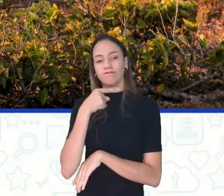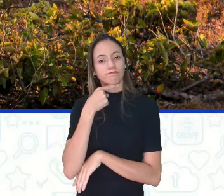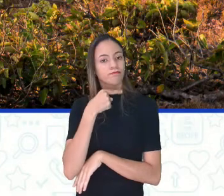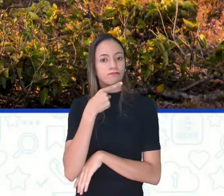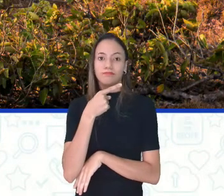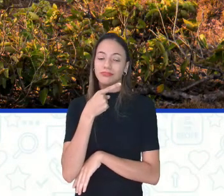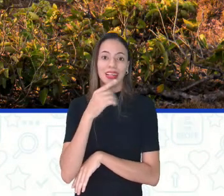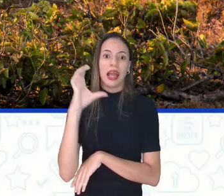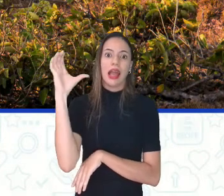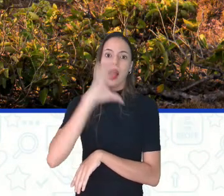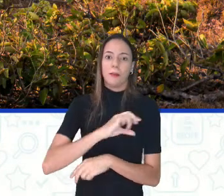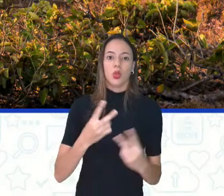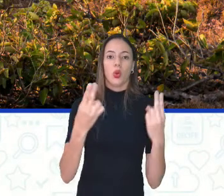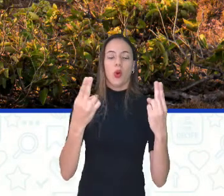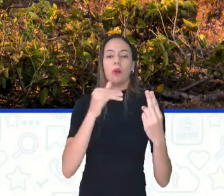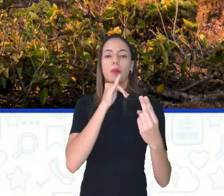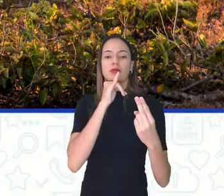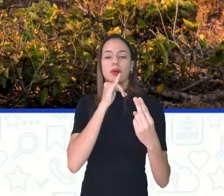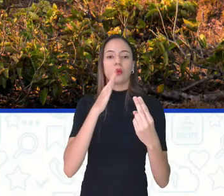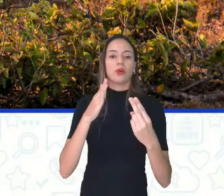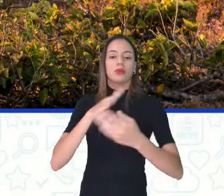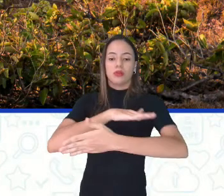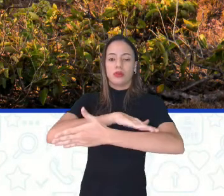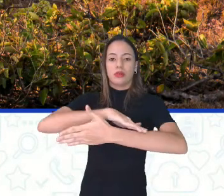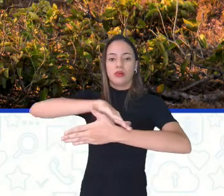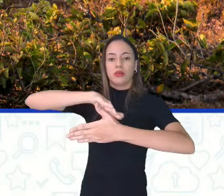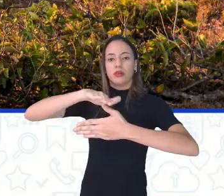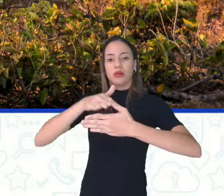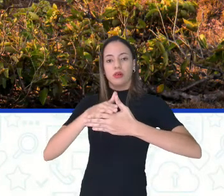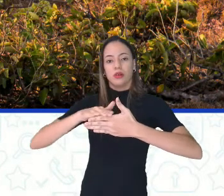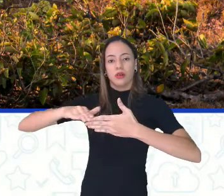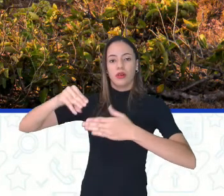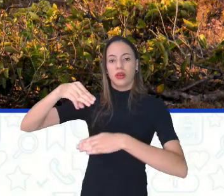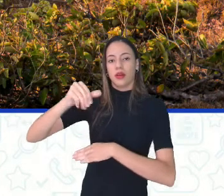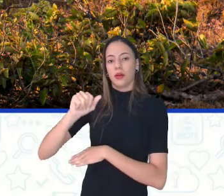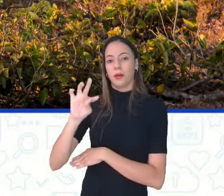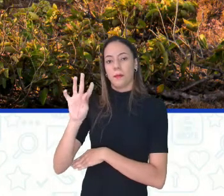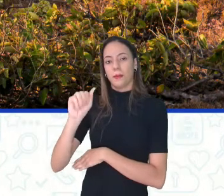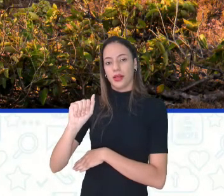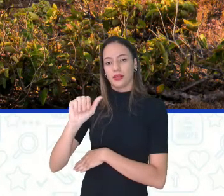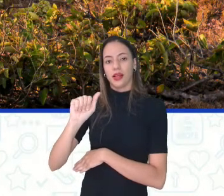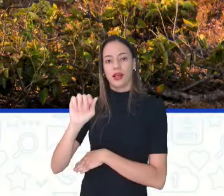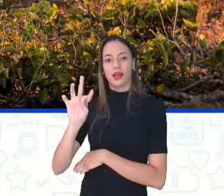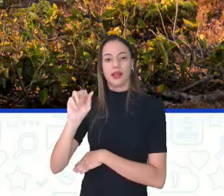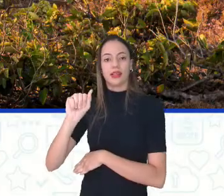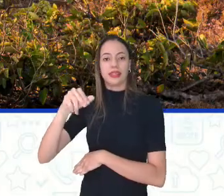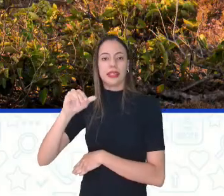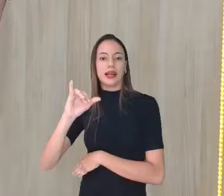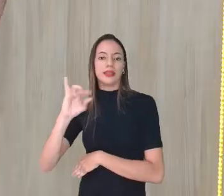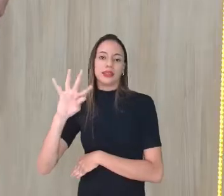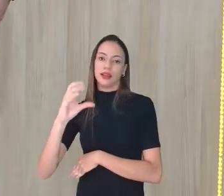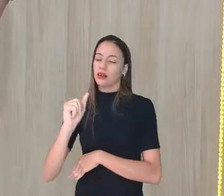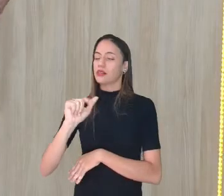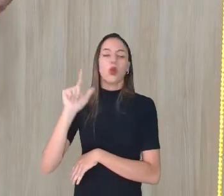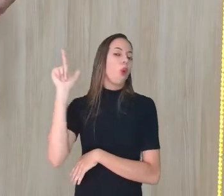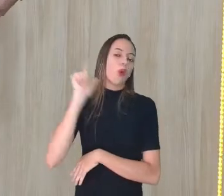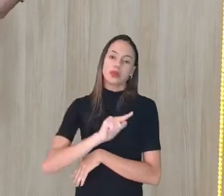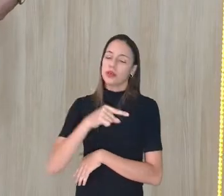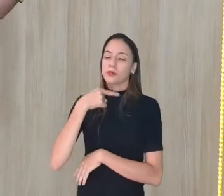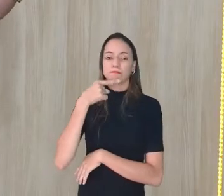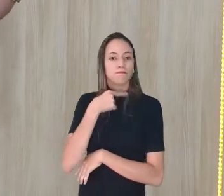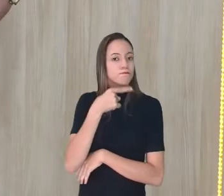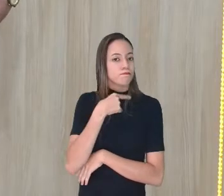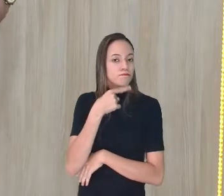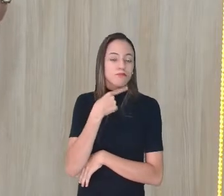rapidamente quanto uma mata atlântica, por exemplo. Essa questão da regeneração do ambiente, tá certo? Então, é